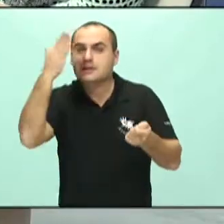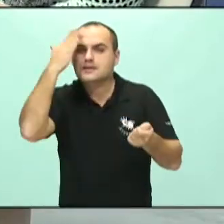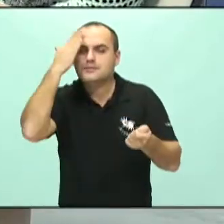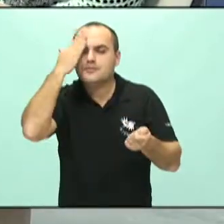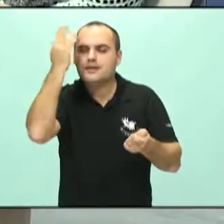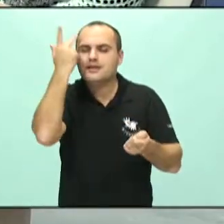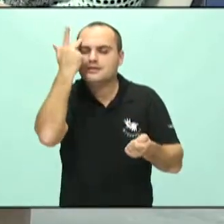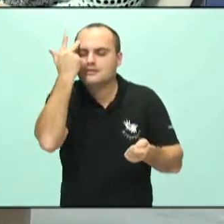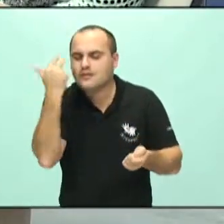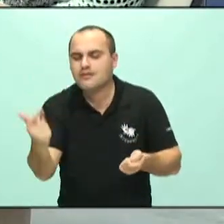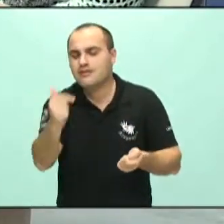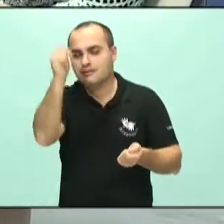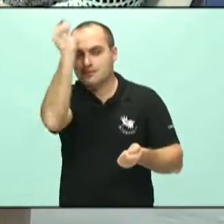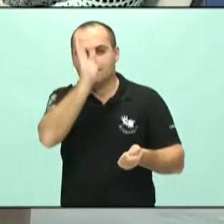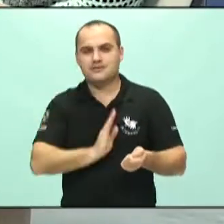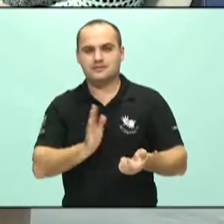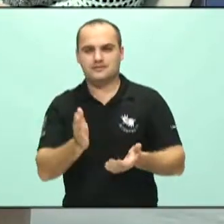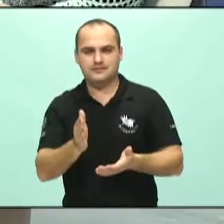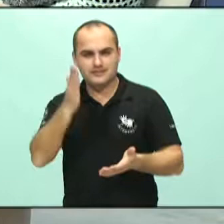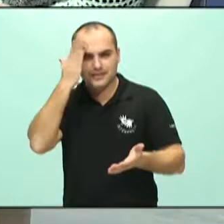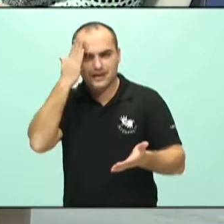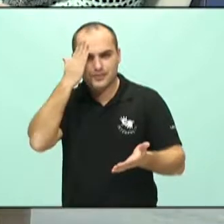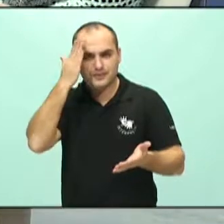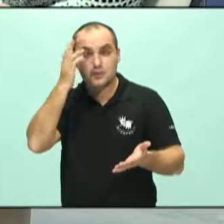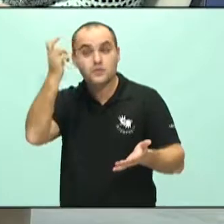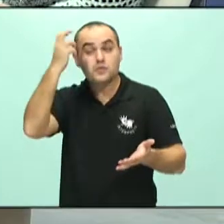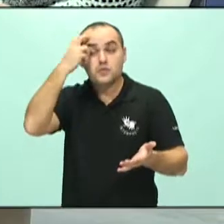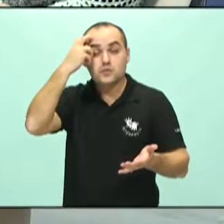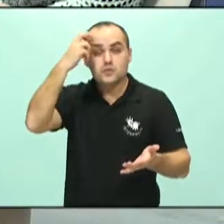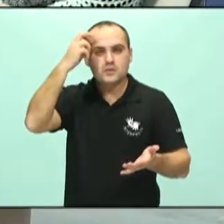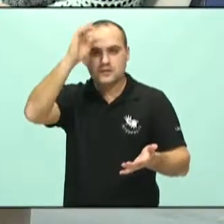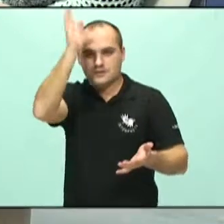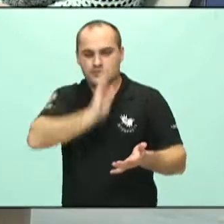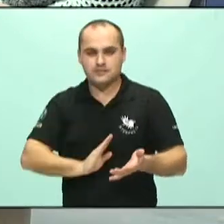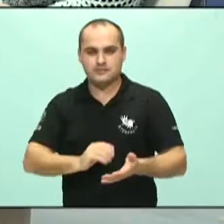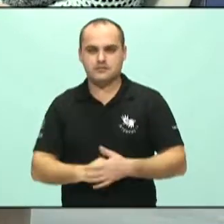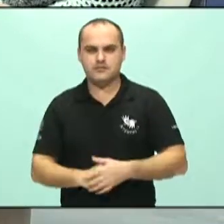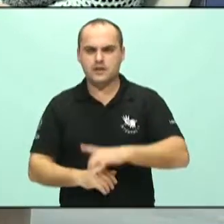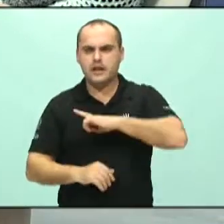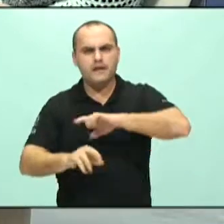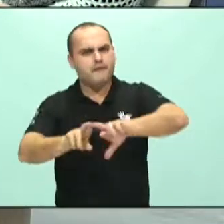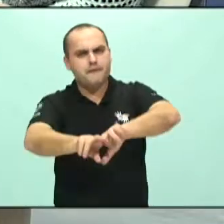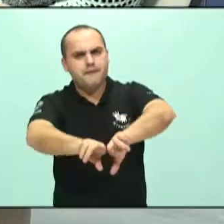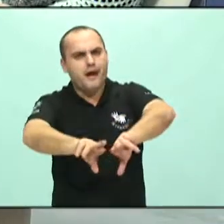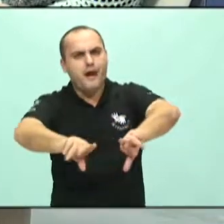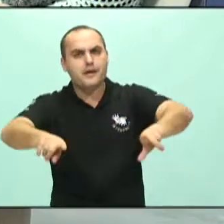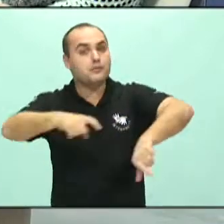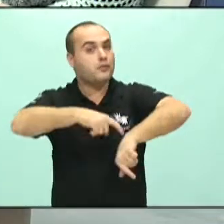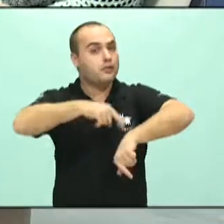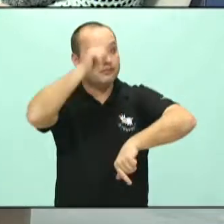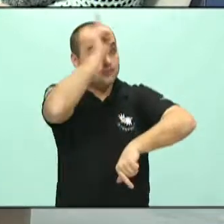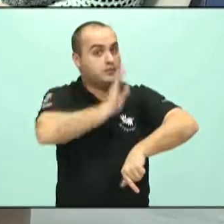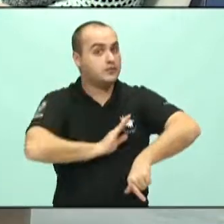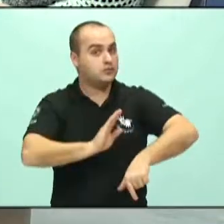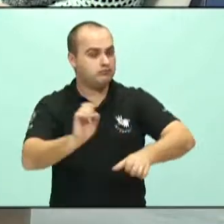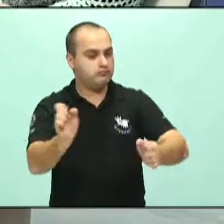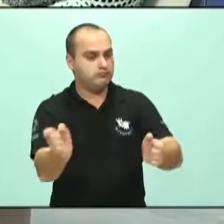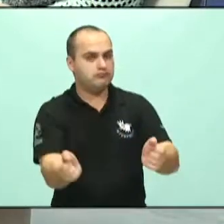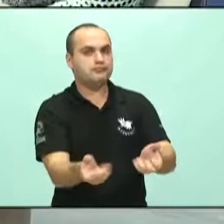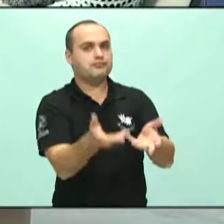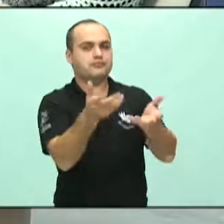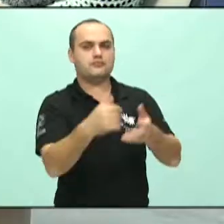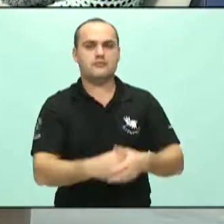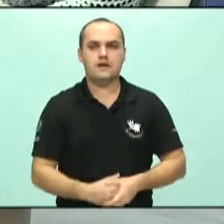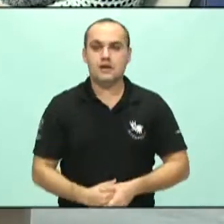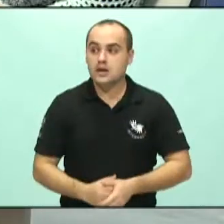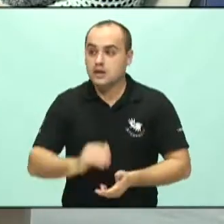a identidade do nosso Brasil. O nosso Brasil foi feito de vários episódios. E no momento que os professores são capacitados,